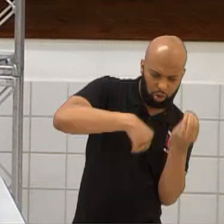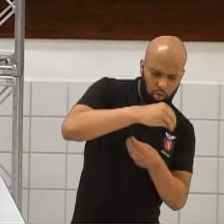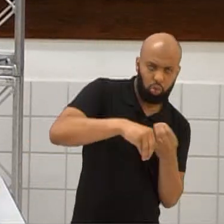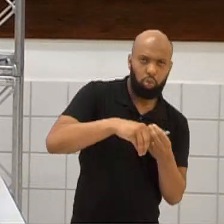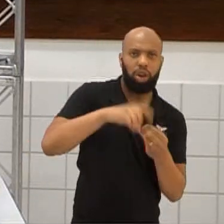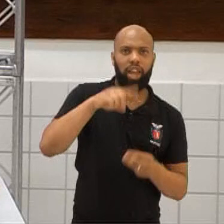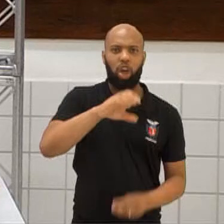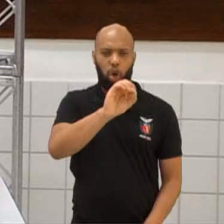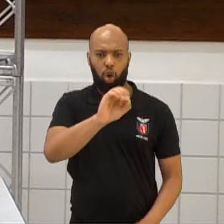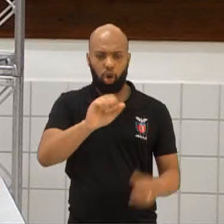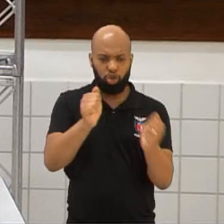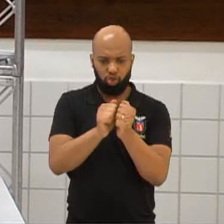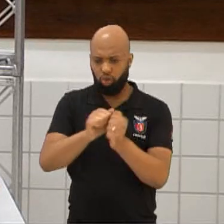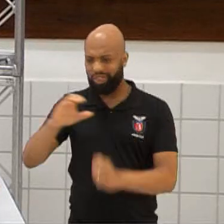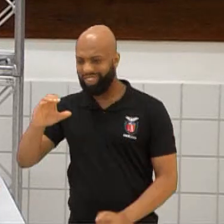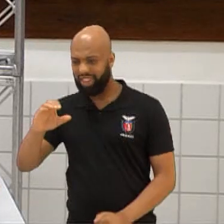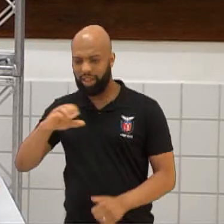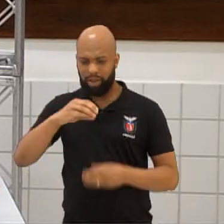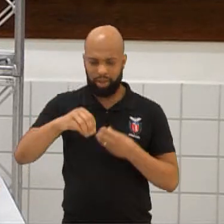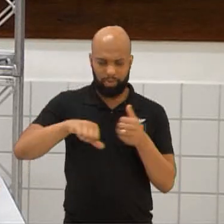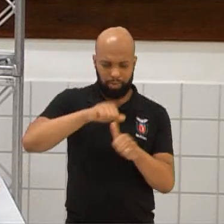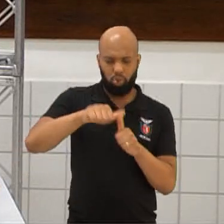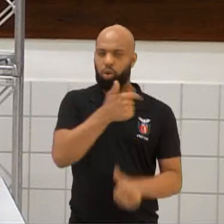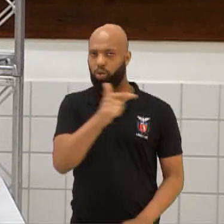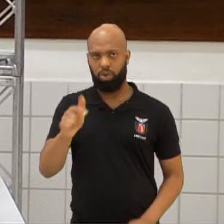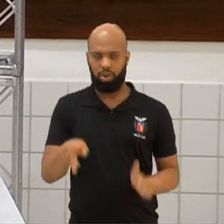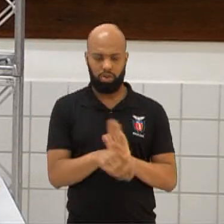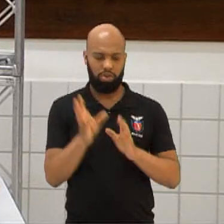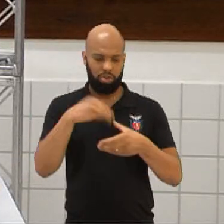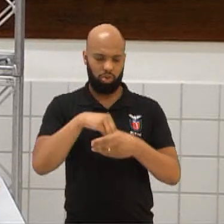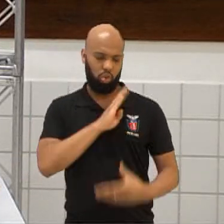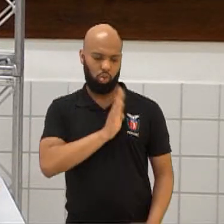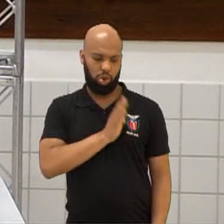nesse sistema circulatório no coração. Belezinha?